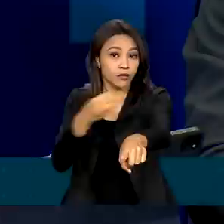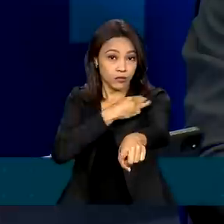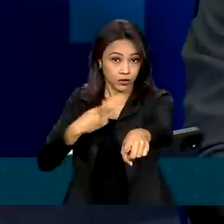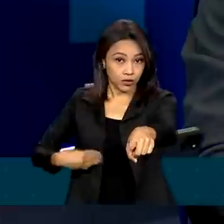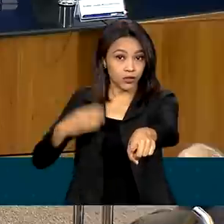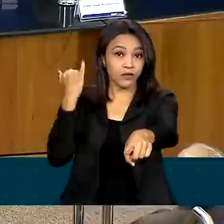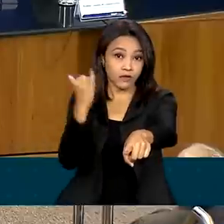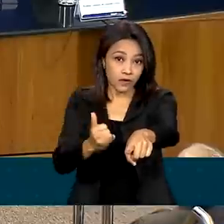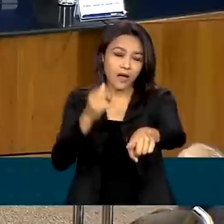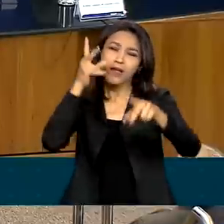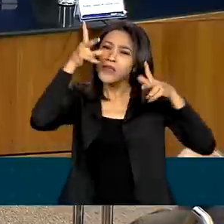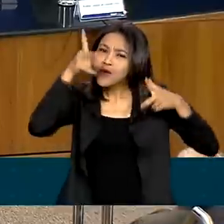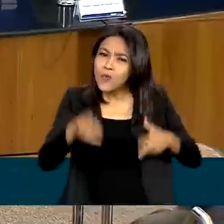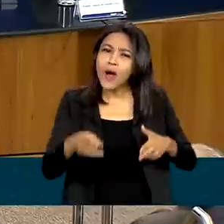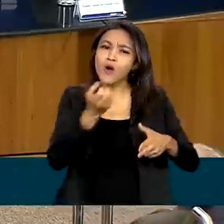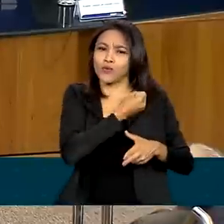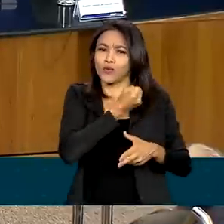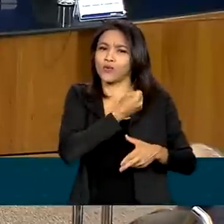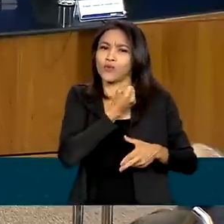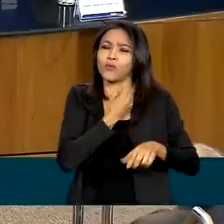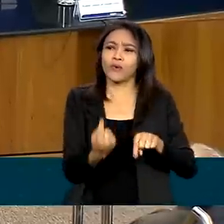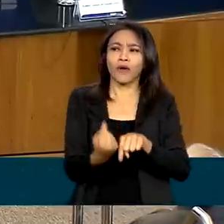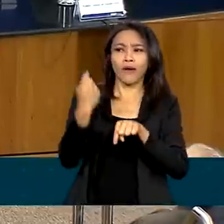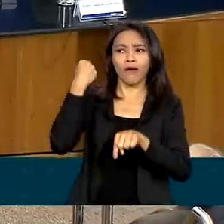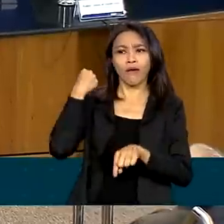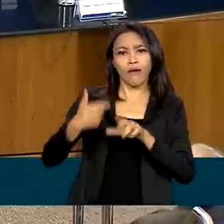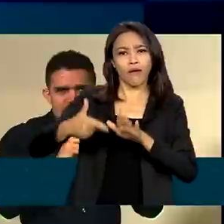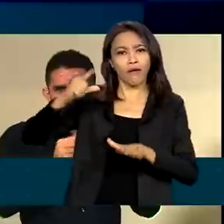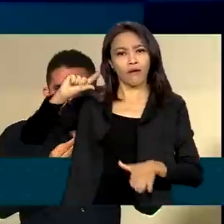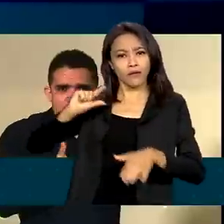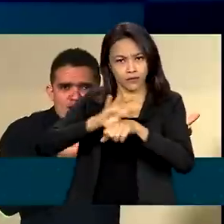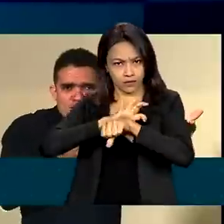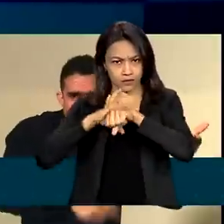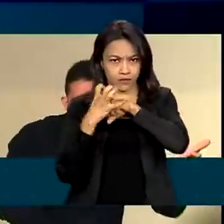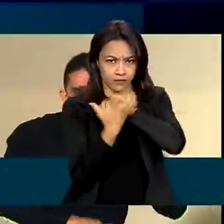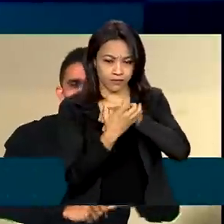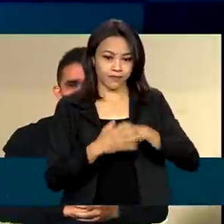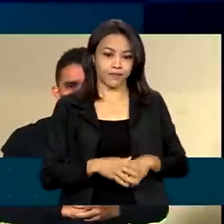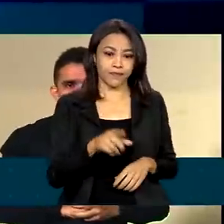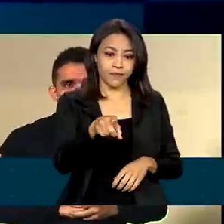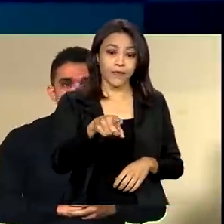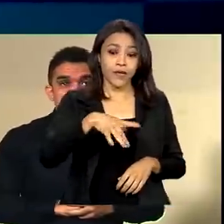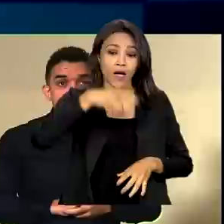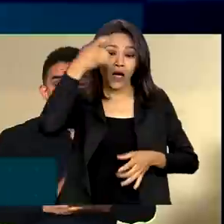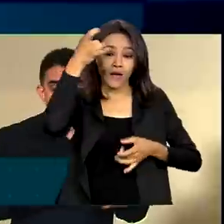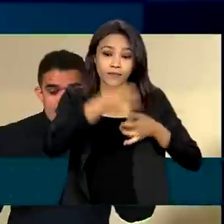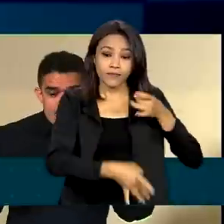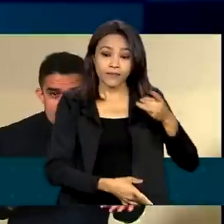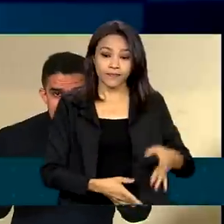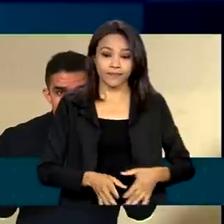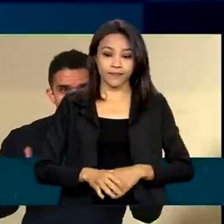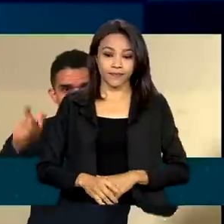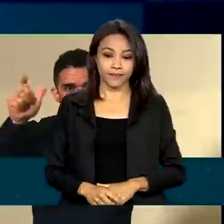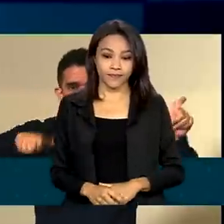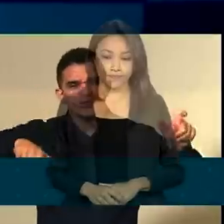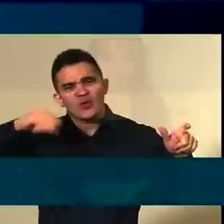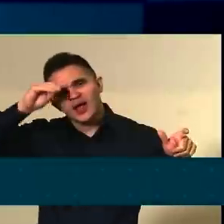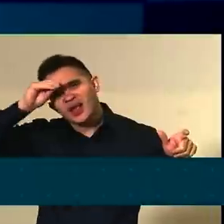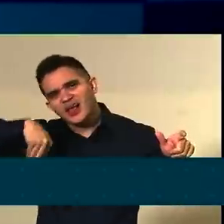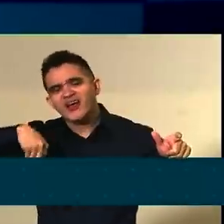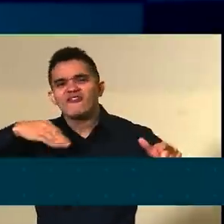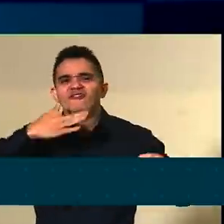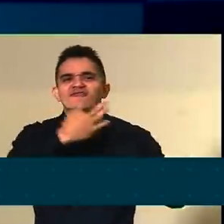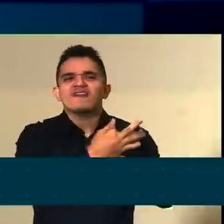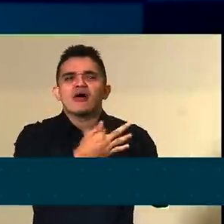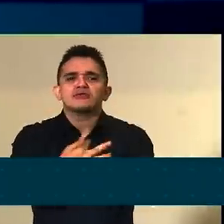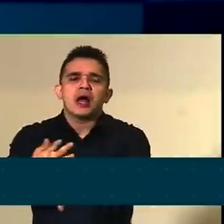são as mesmas de antes da pandemia de Covid-19. As taxas de abstenção desse exame foram dentro